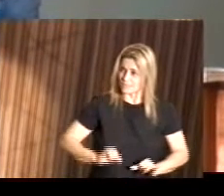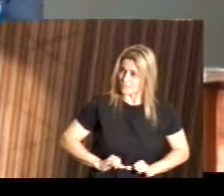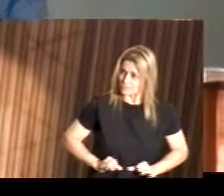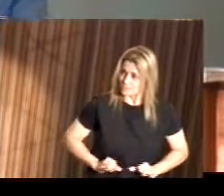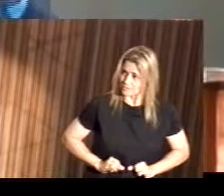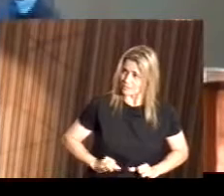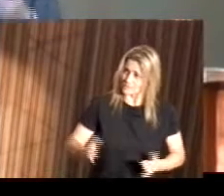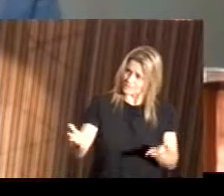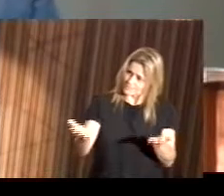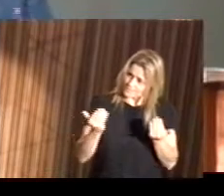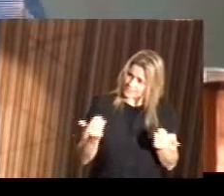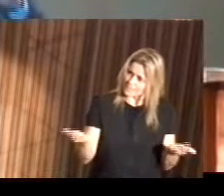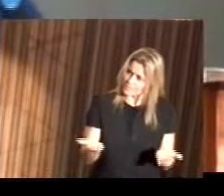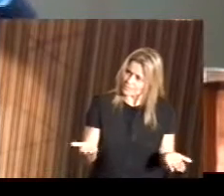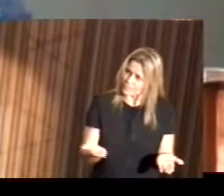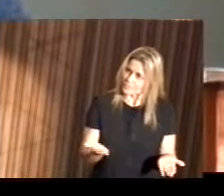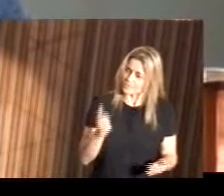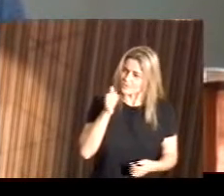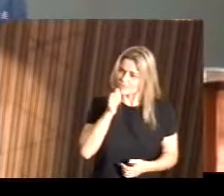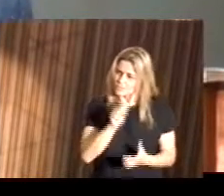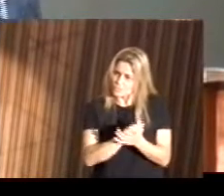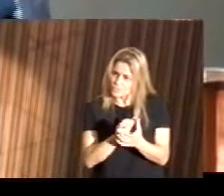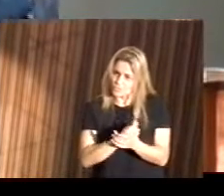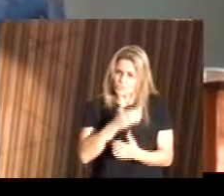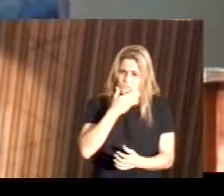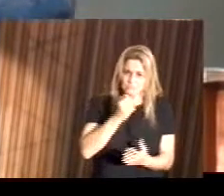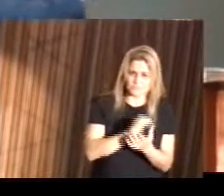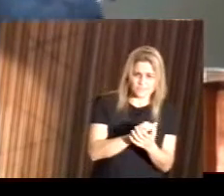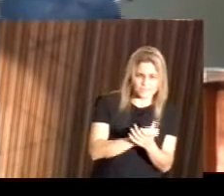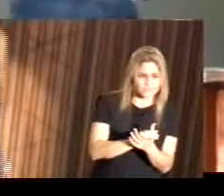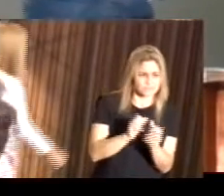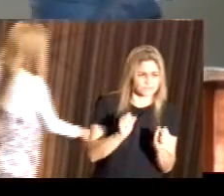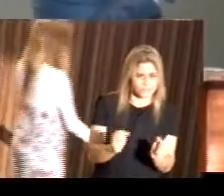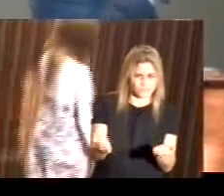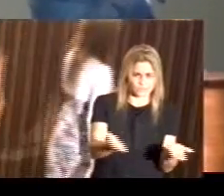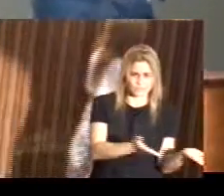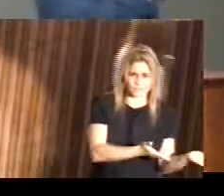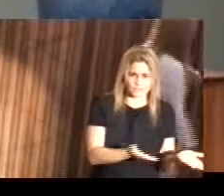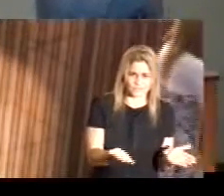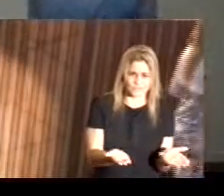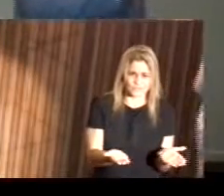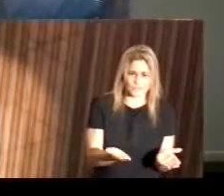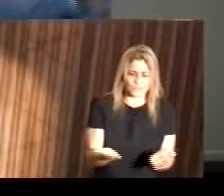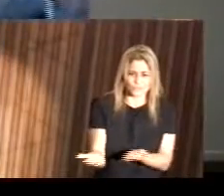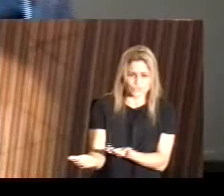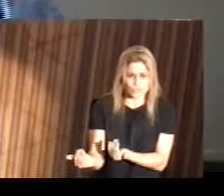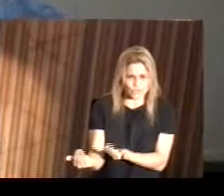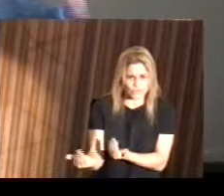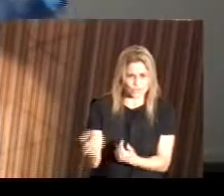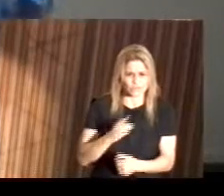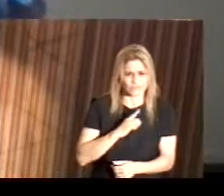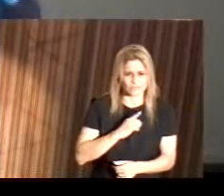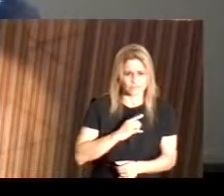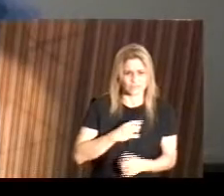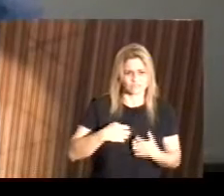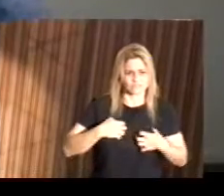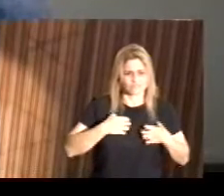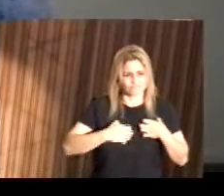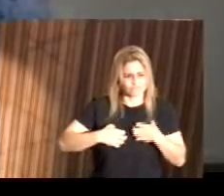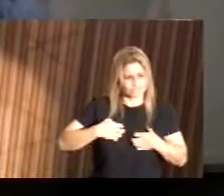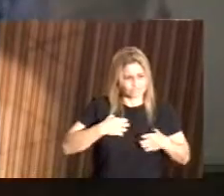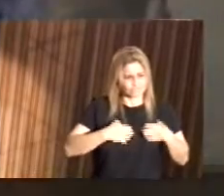vem marido, vem mulher, venham filhos. Se tiverem jovens aqui que estão vivendo essa batalha